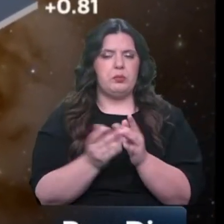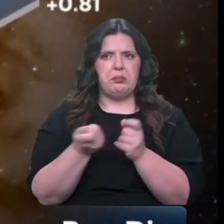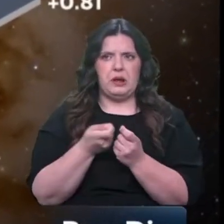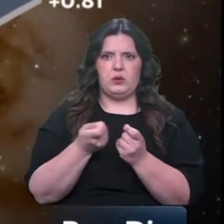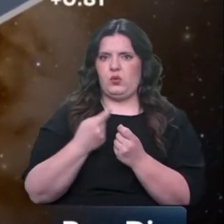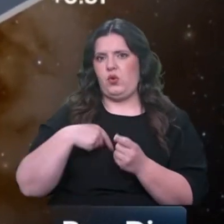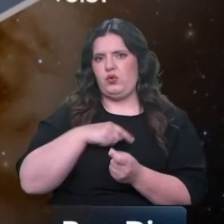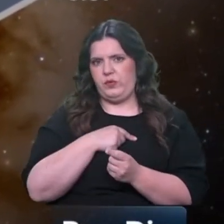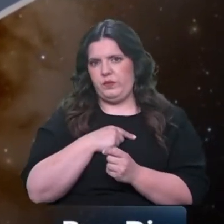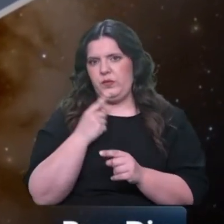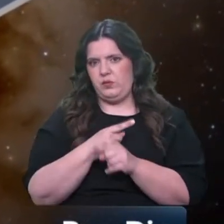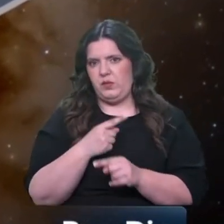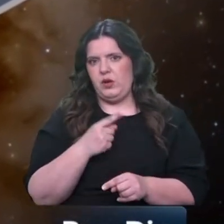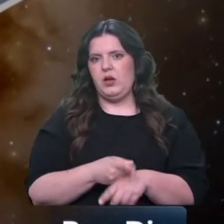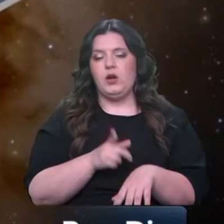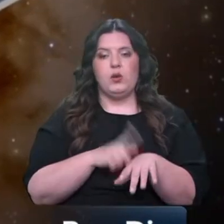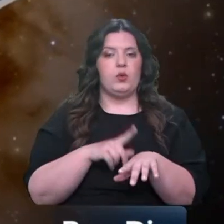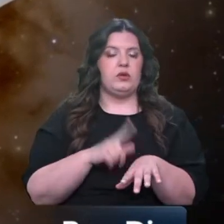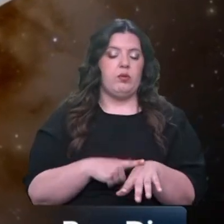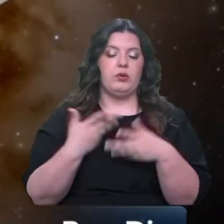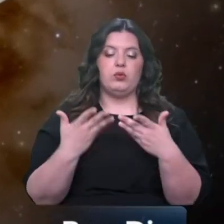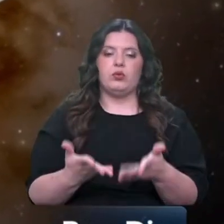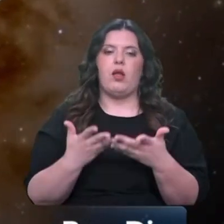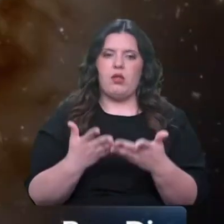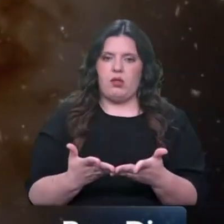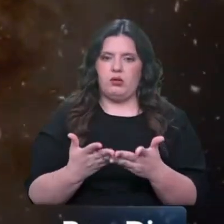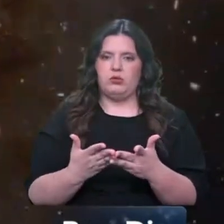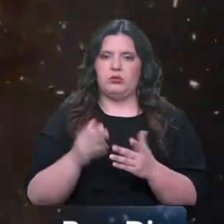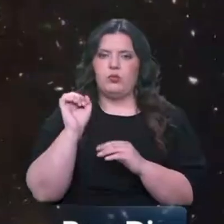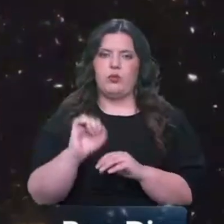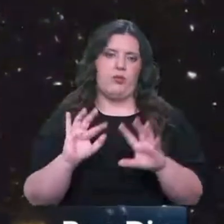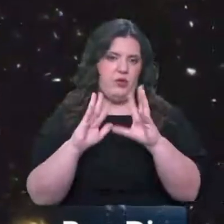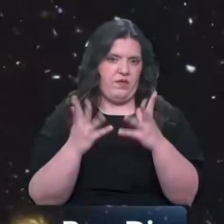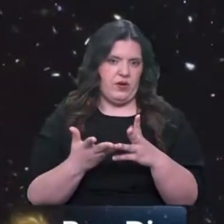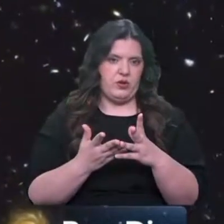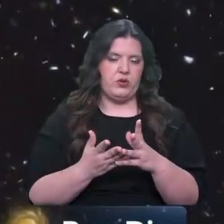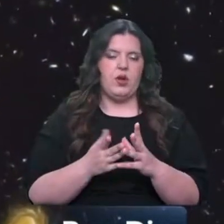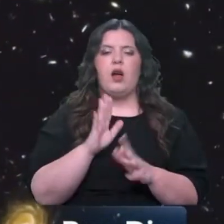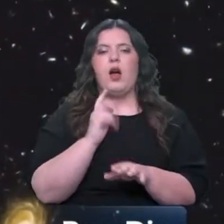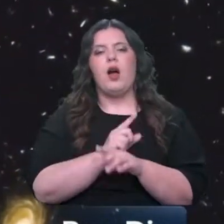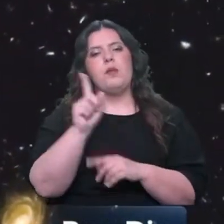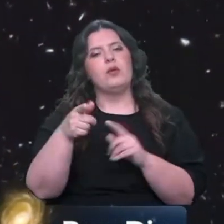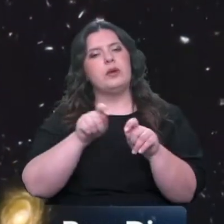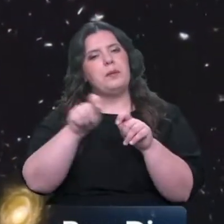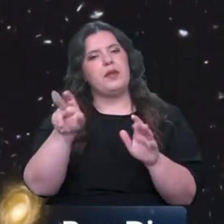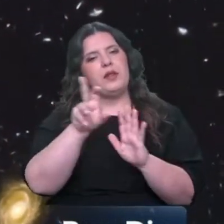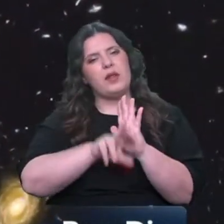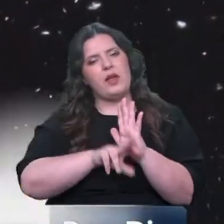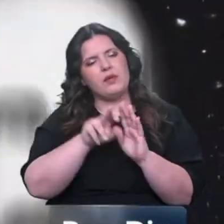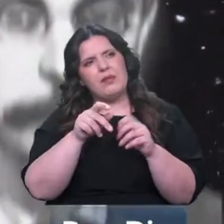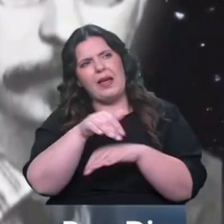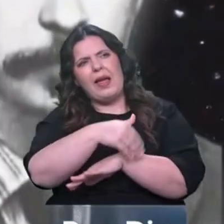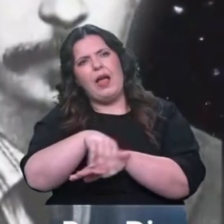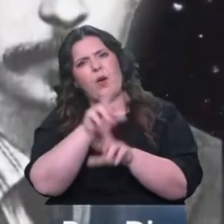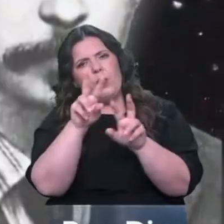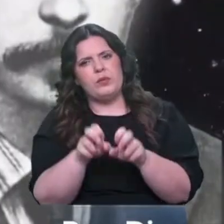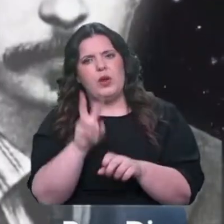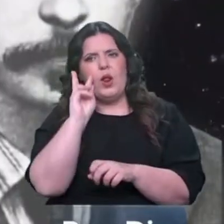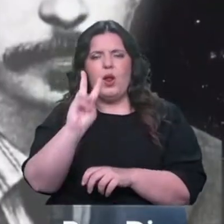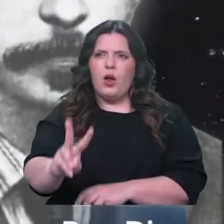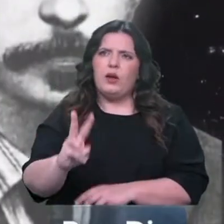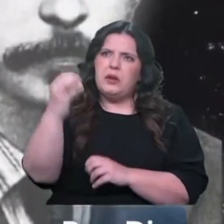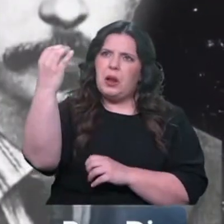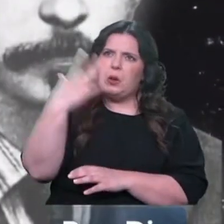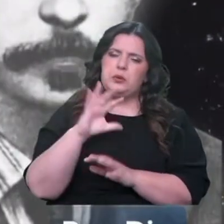nós, no tempo contemporâneo até do próprio universo. Há uma outra medida, uma outra régua, que olha para a primeira luz do universo,